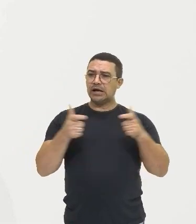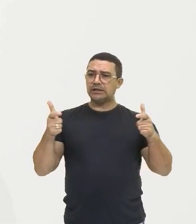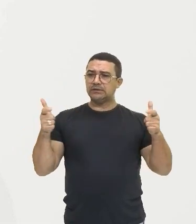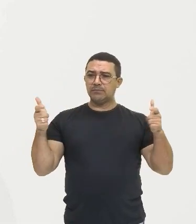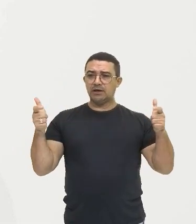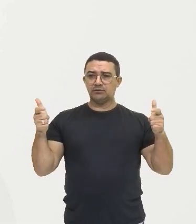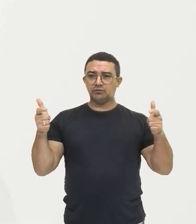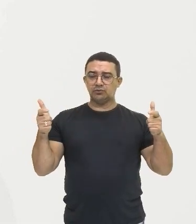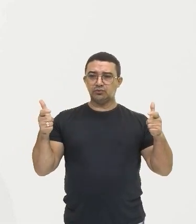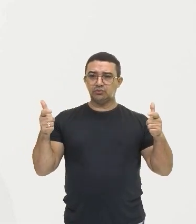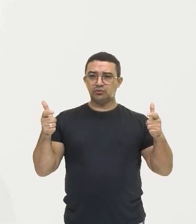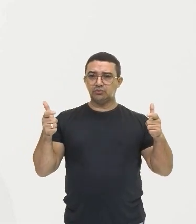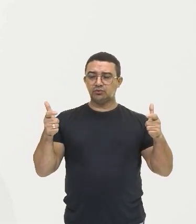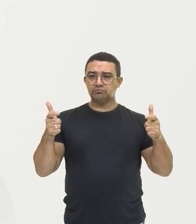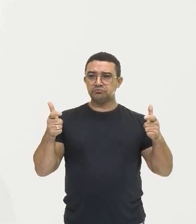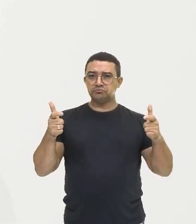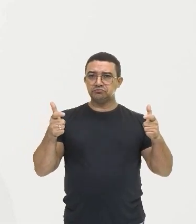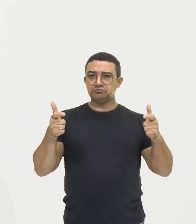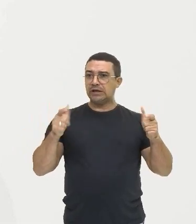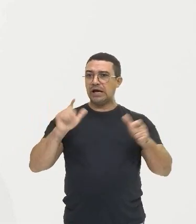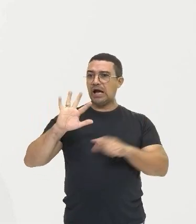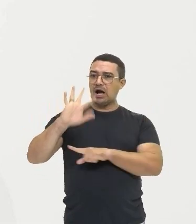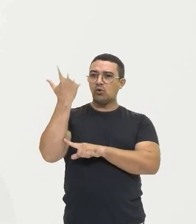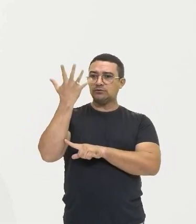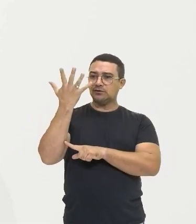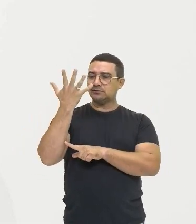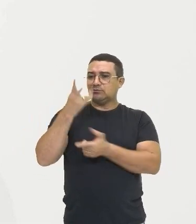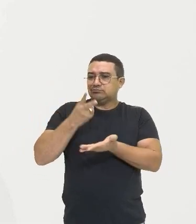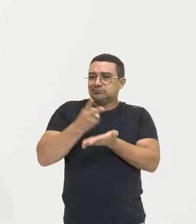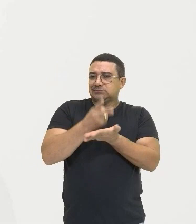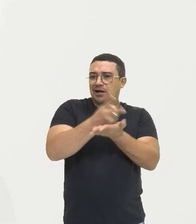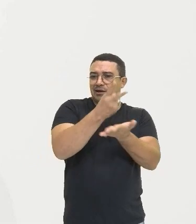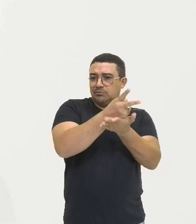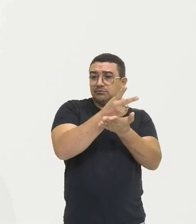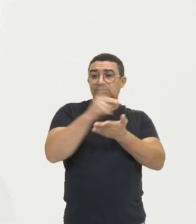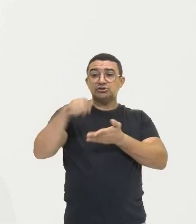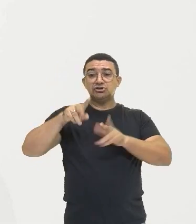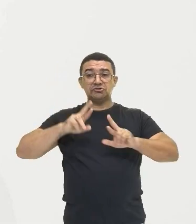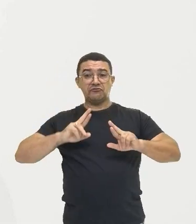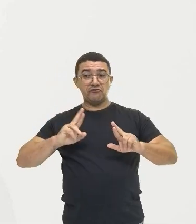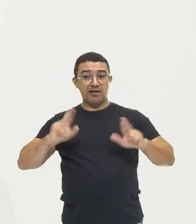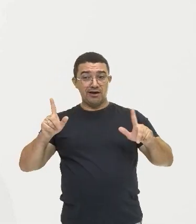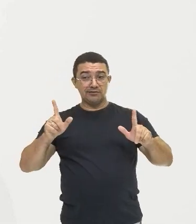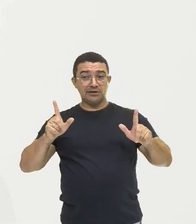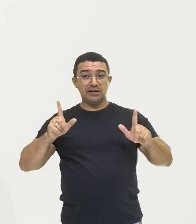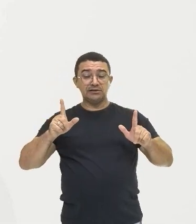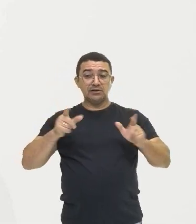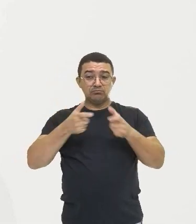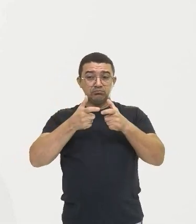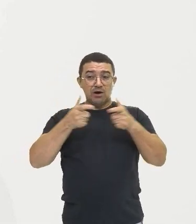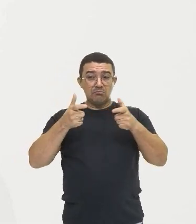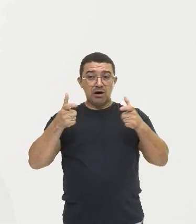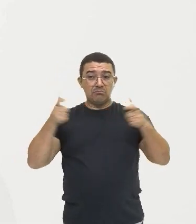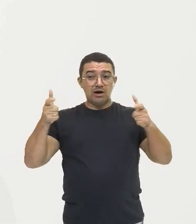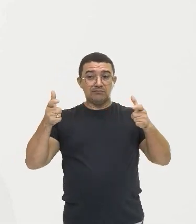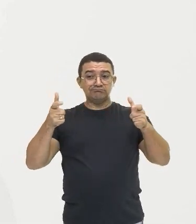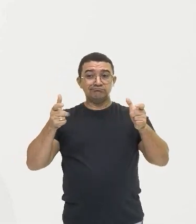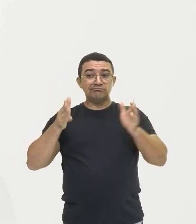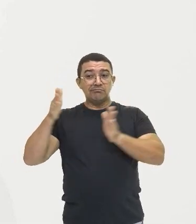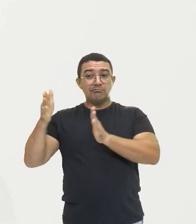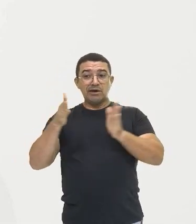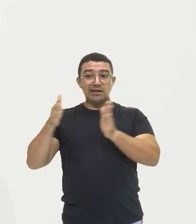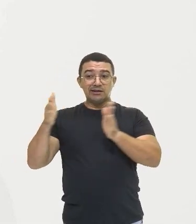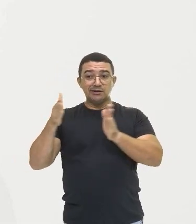deu de forma contínua, ele foi bastante diferente em períodos e contextos diferentes. Em